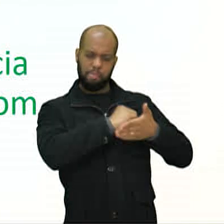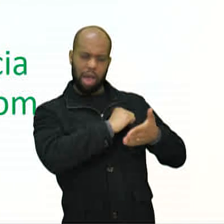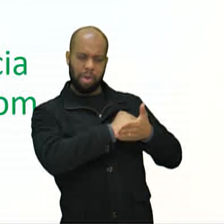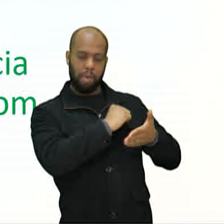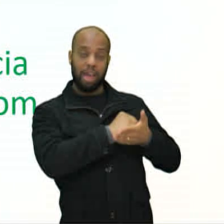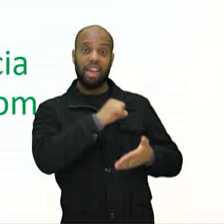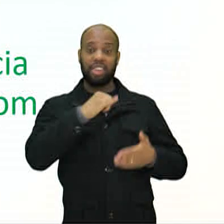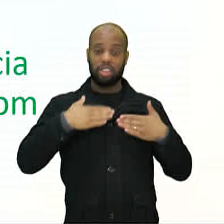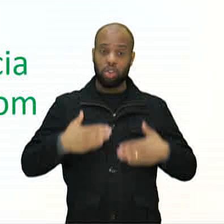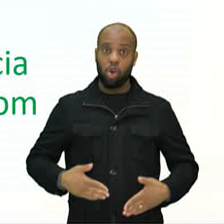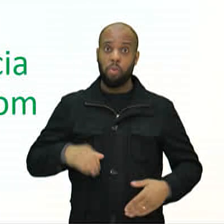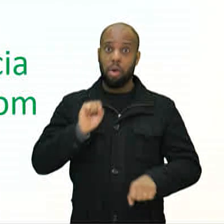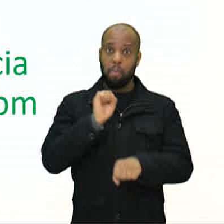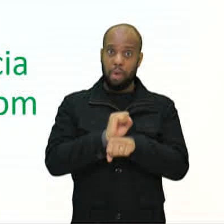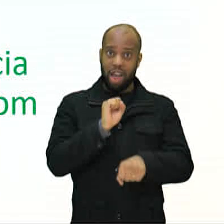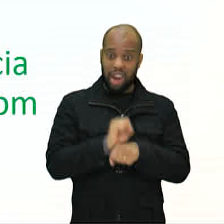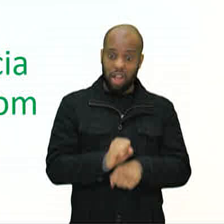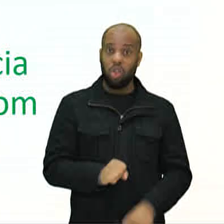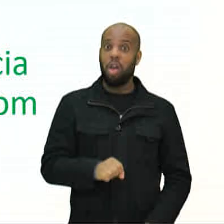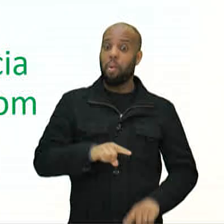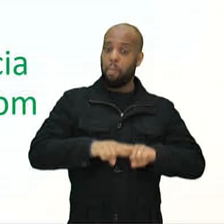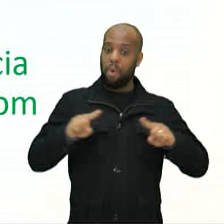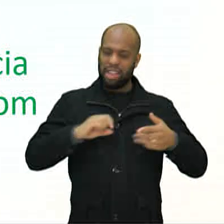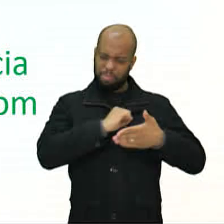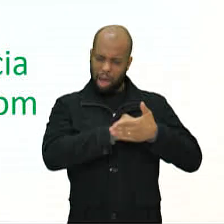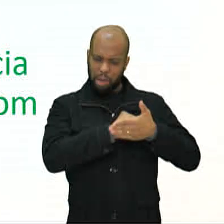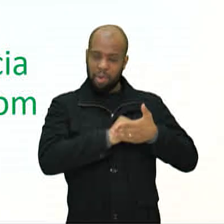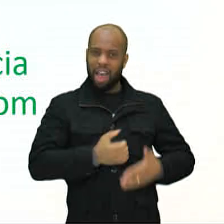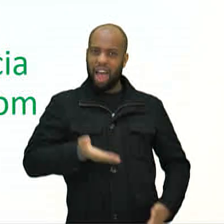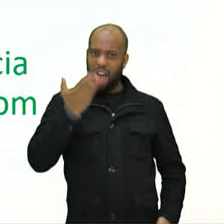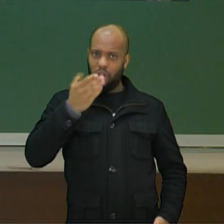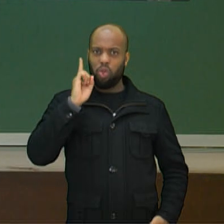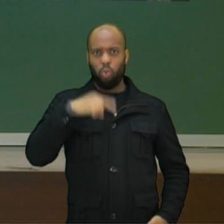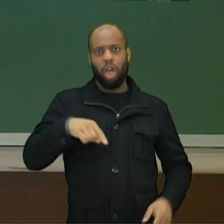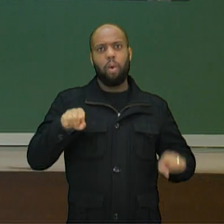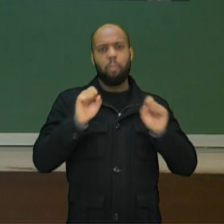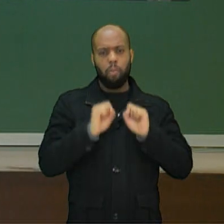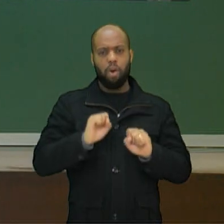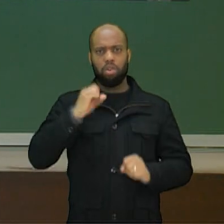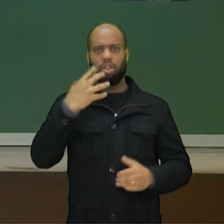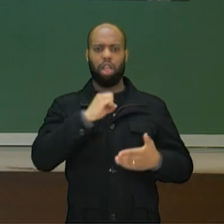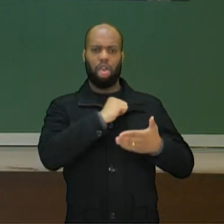de repouso elevada tende a se associar com o infarto do miocárdio.